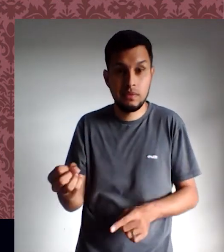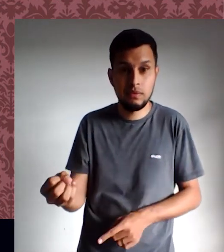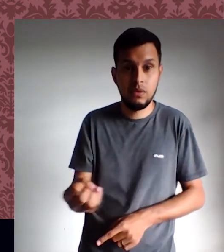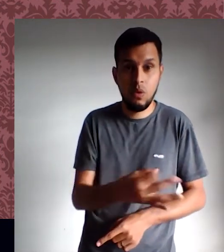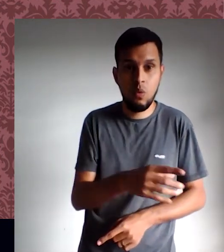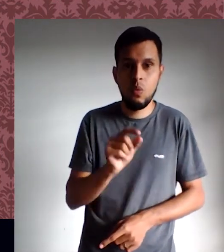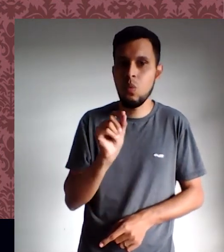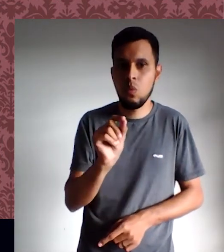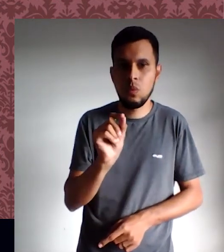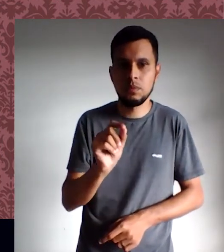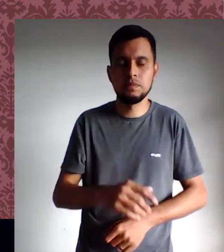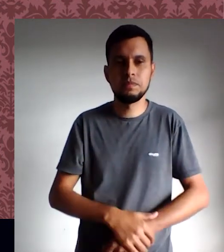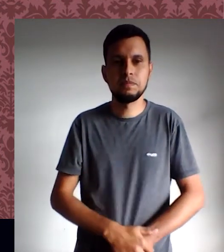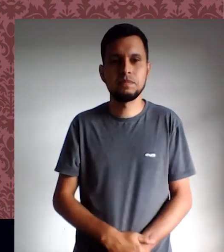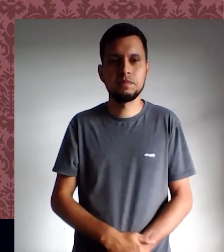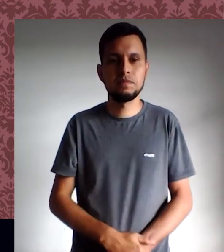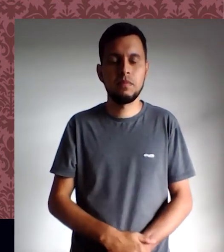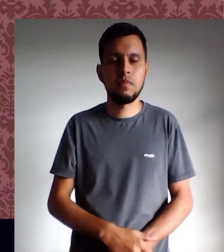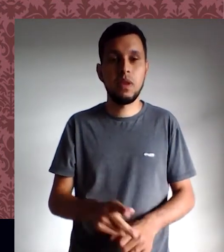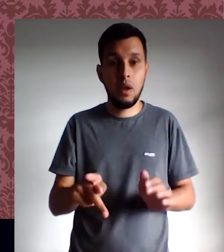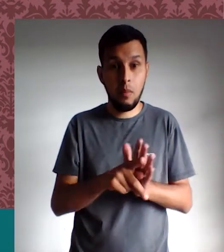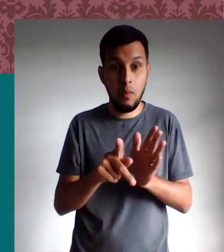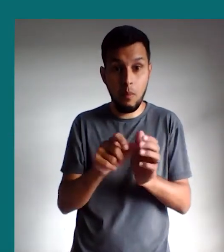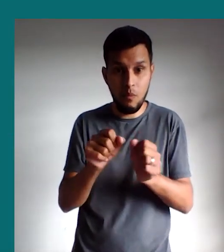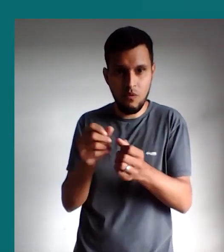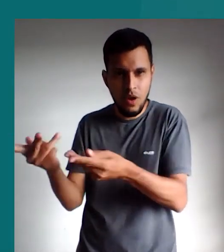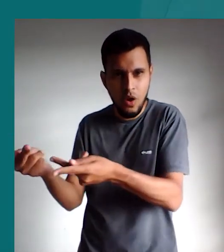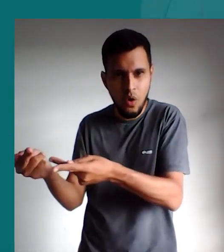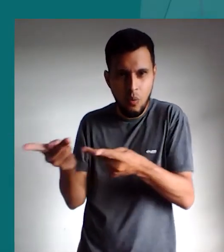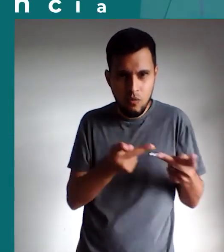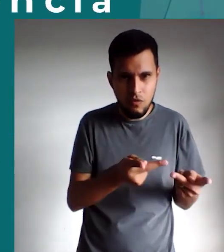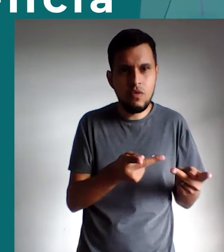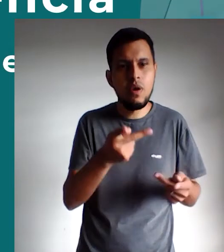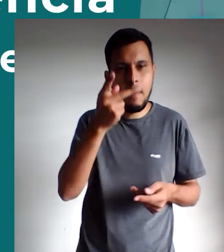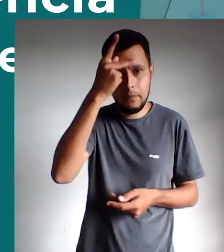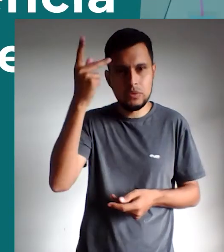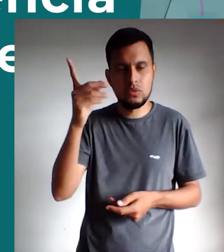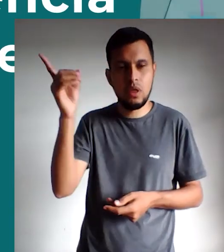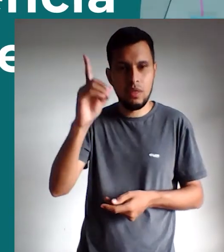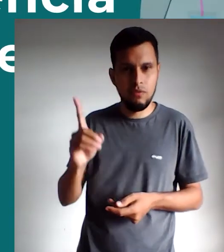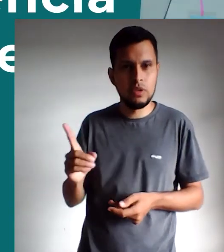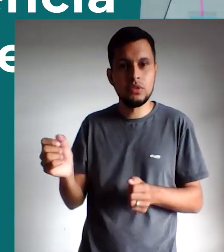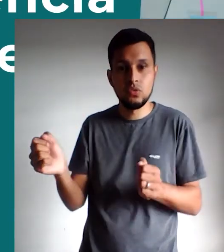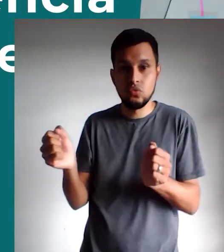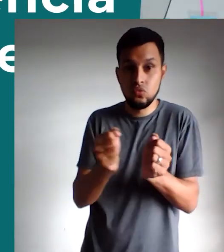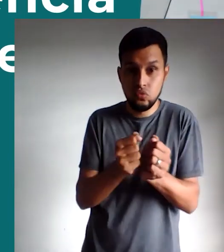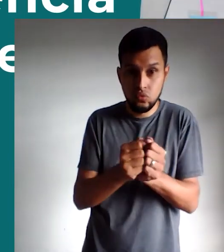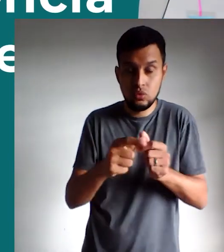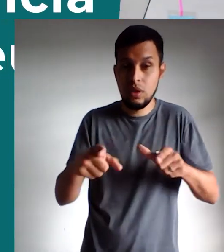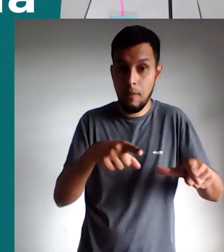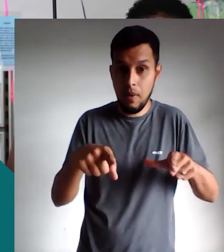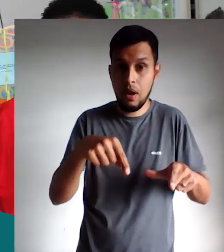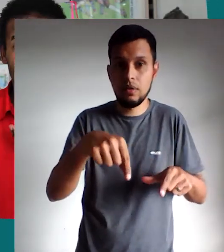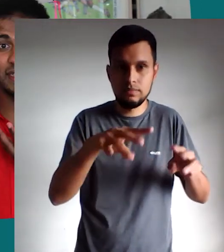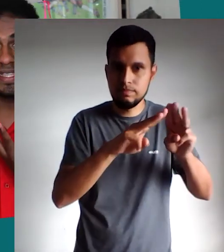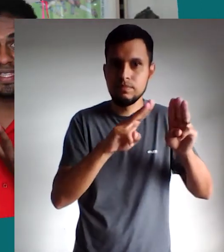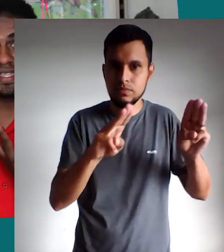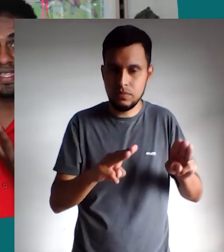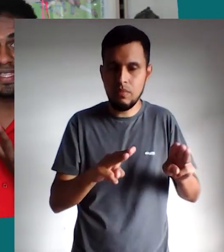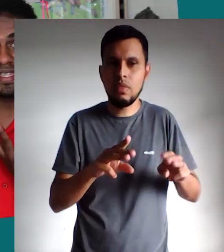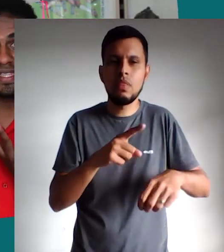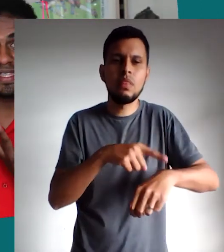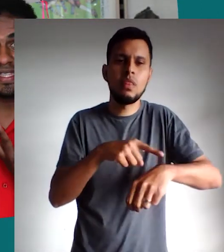Ele consiste no convite de pessoas com deficiência para trabalharem conosco por um